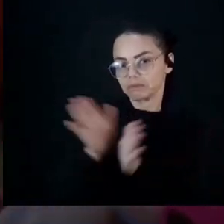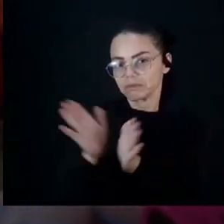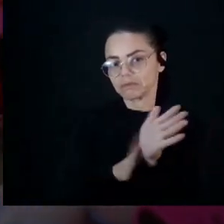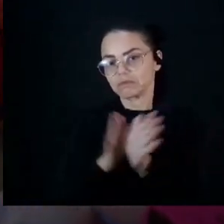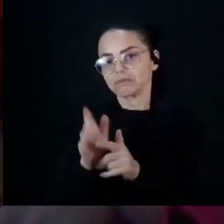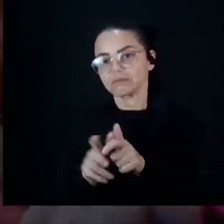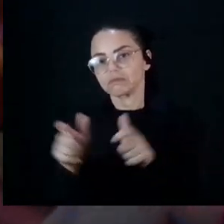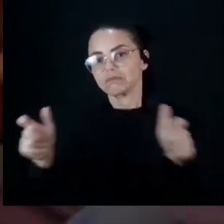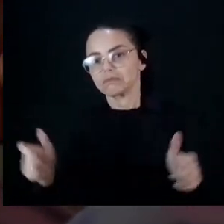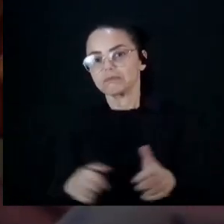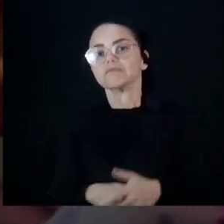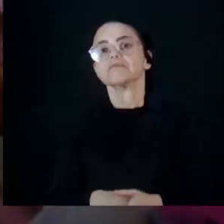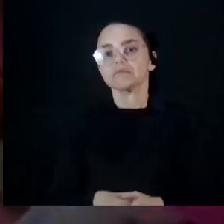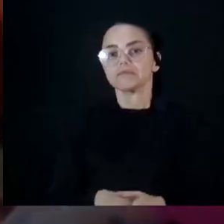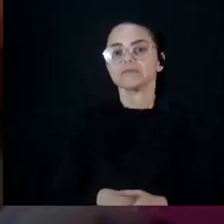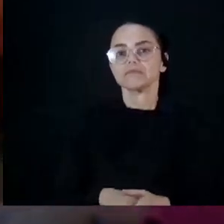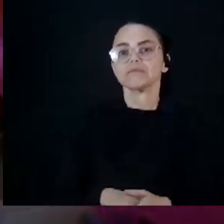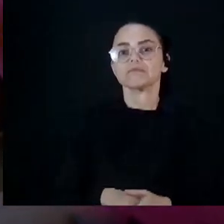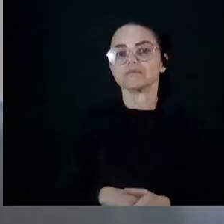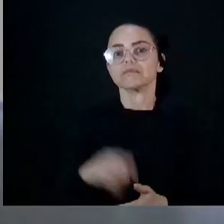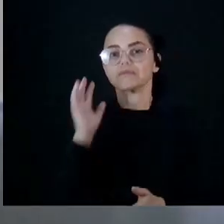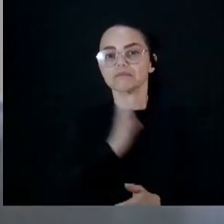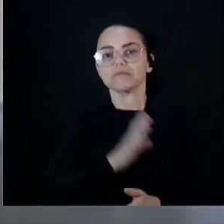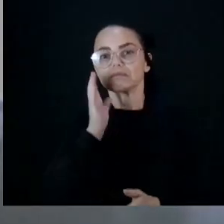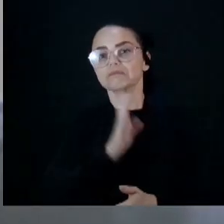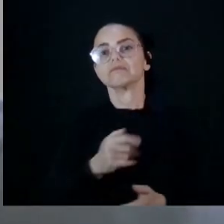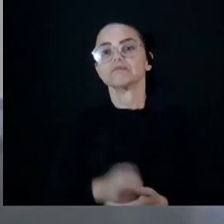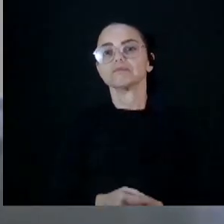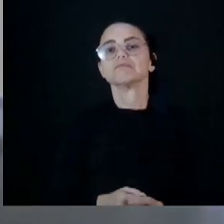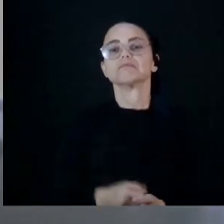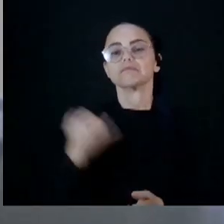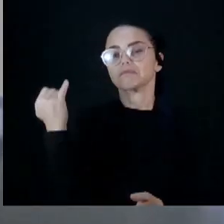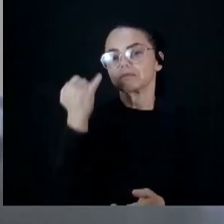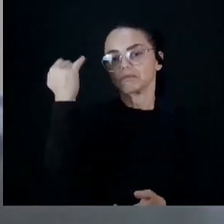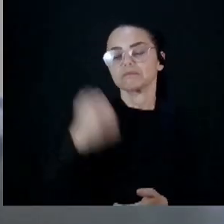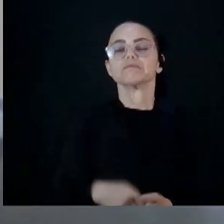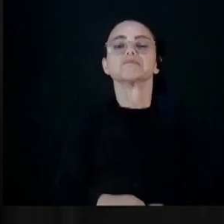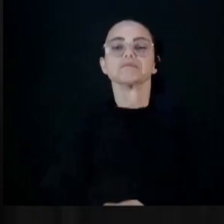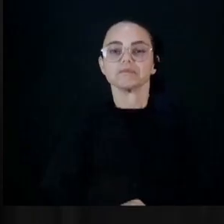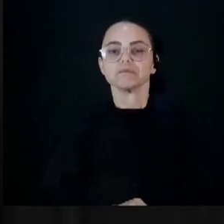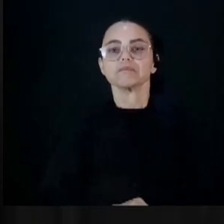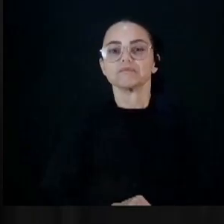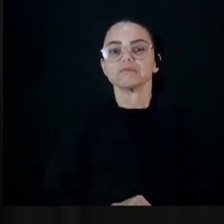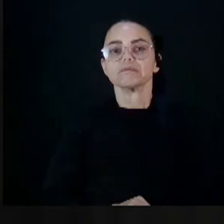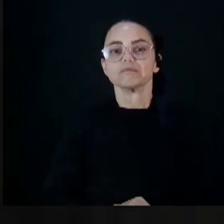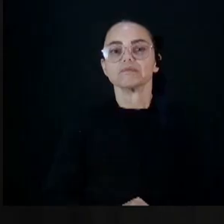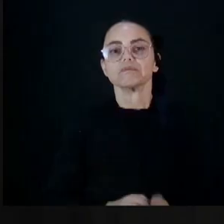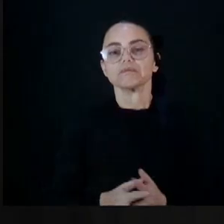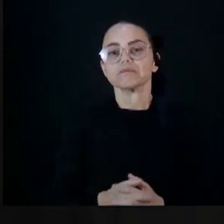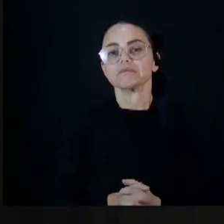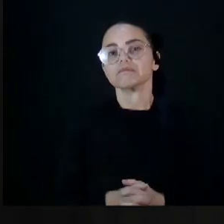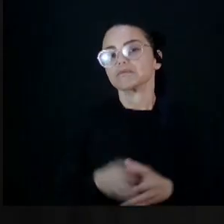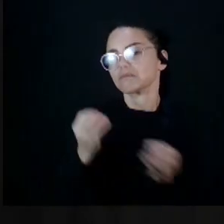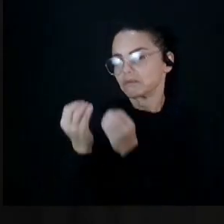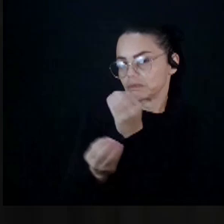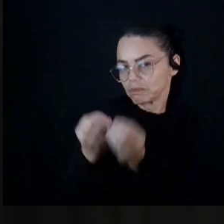né? Então vai ser muito relevante nesse sentido, sem dúvida. E como funciona a mágica de